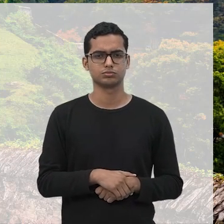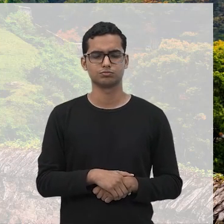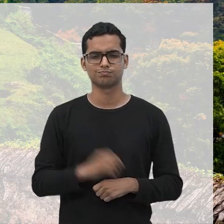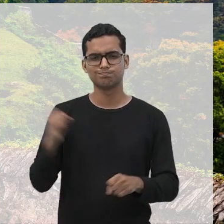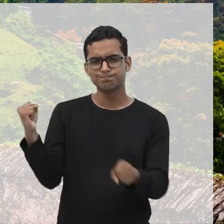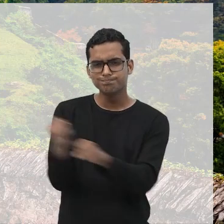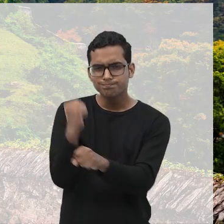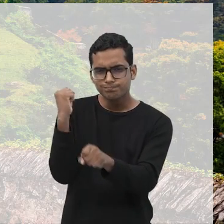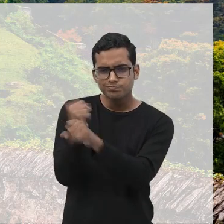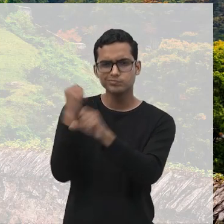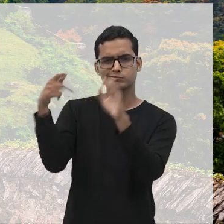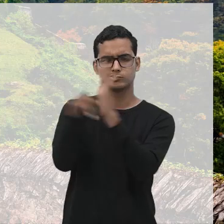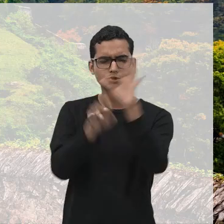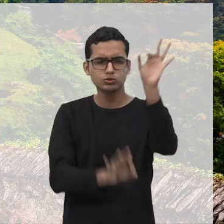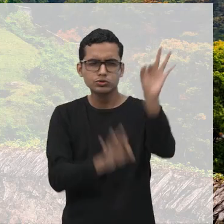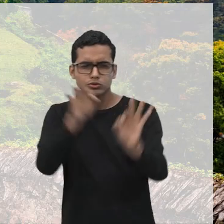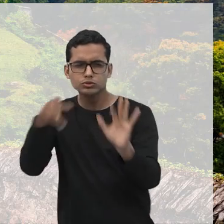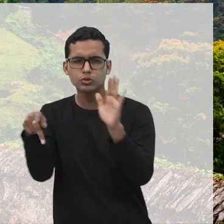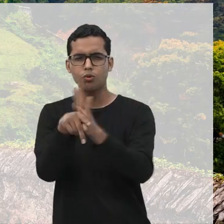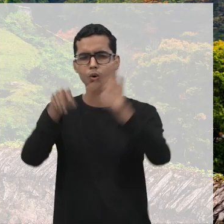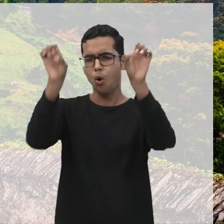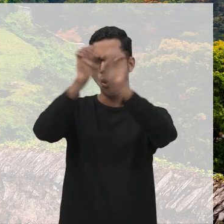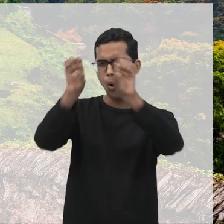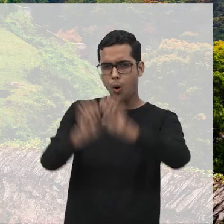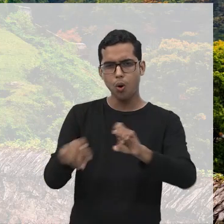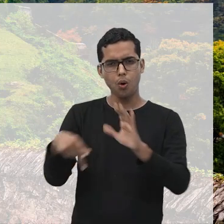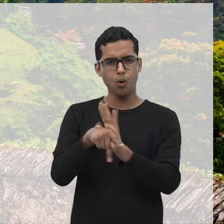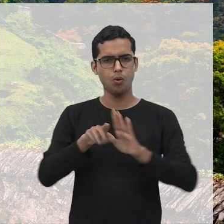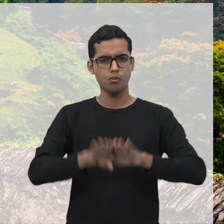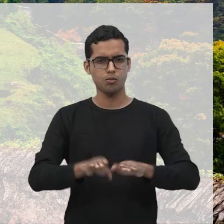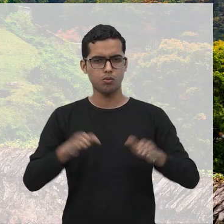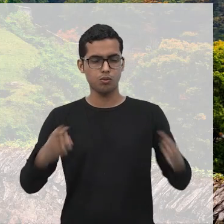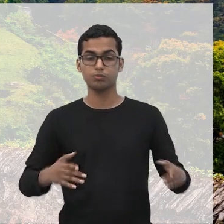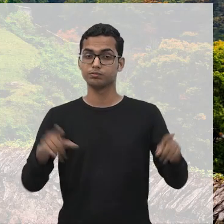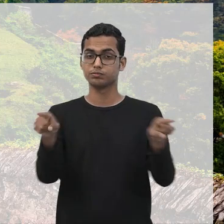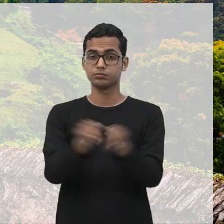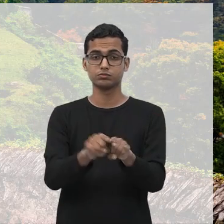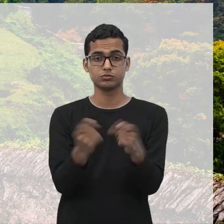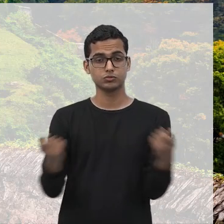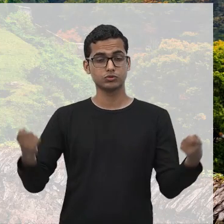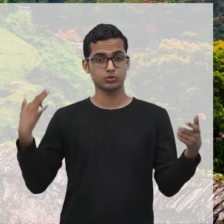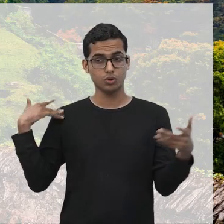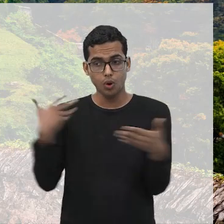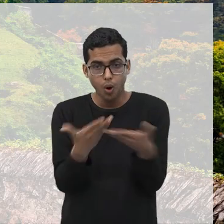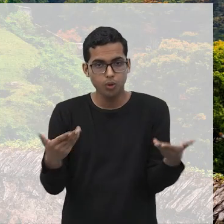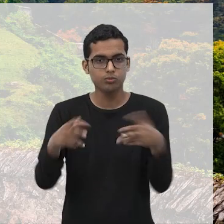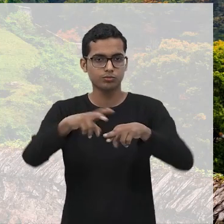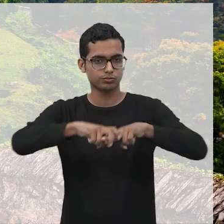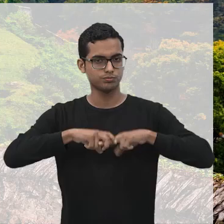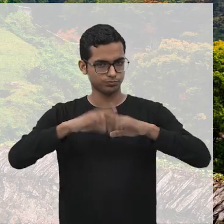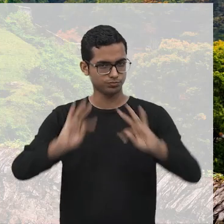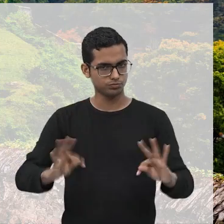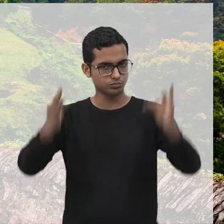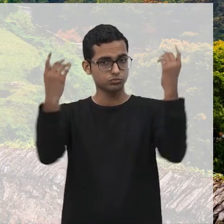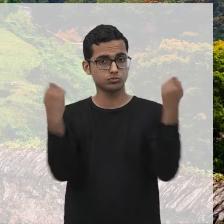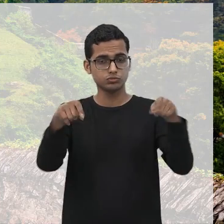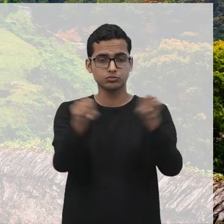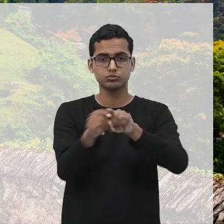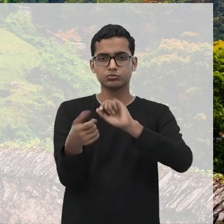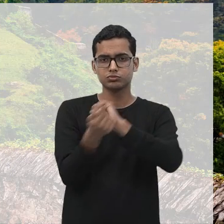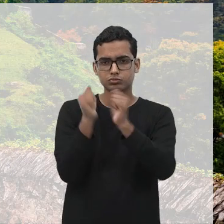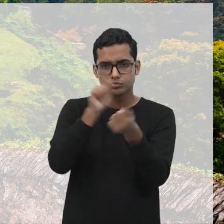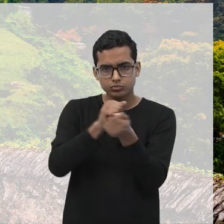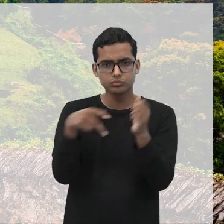toda essa estrutura aqui num palco do teatro, mas também hoje com a tecnologia pode-se usar